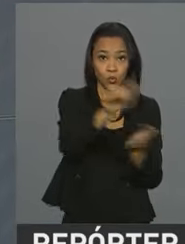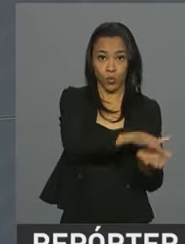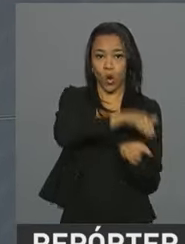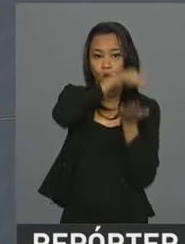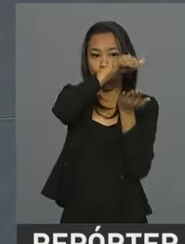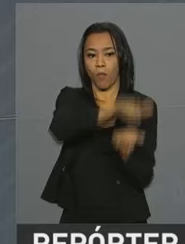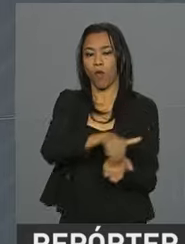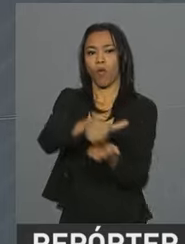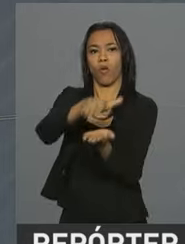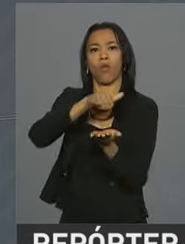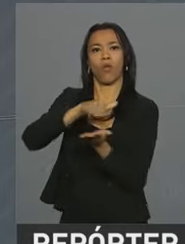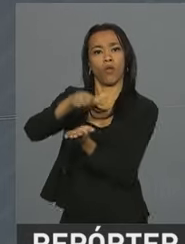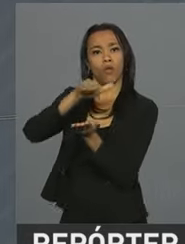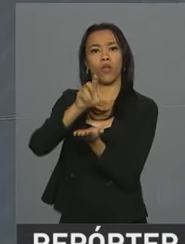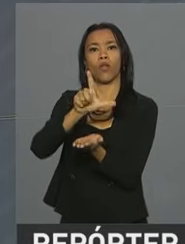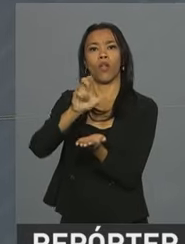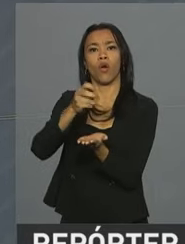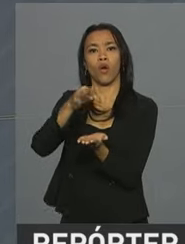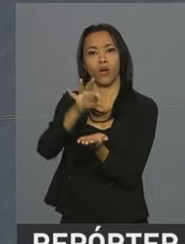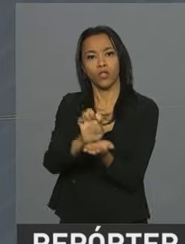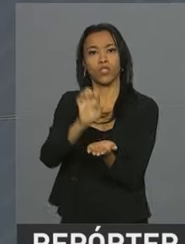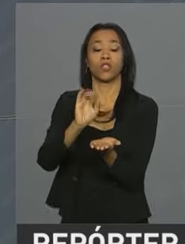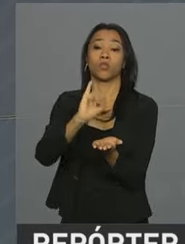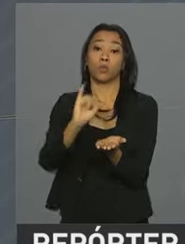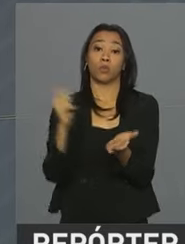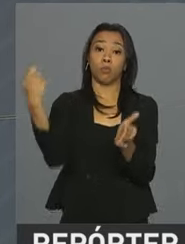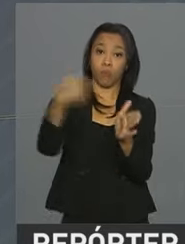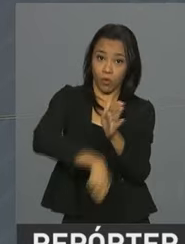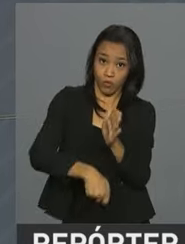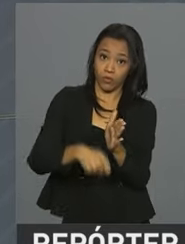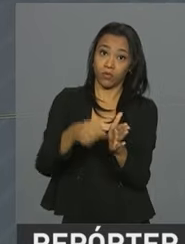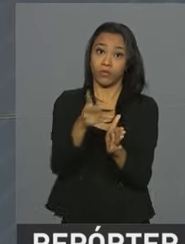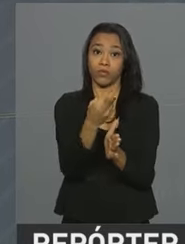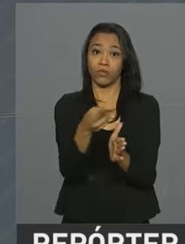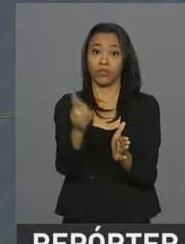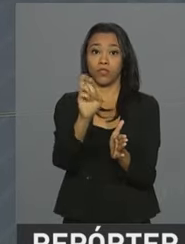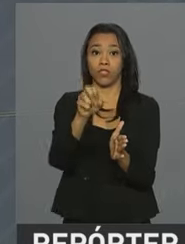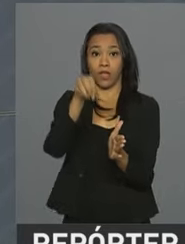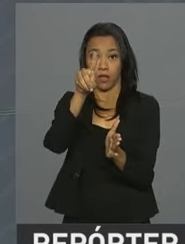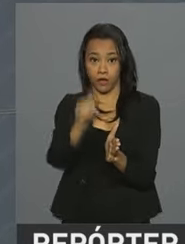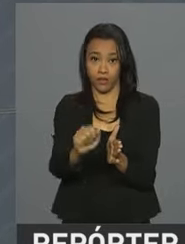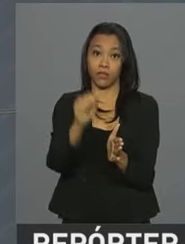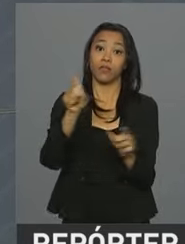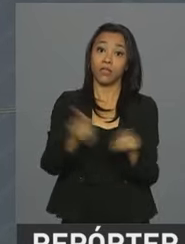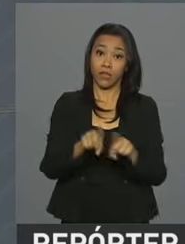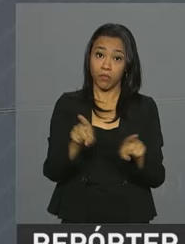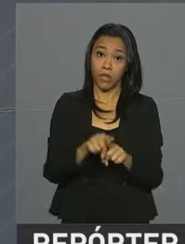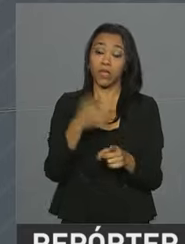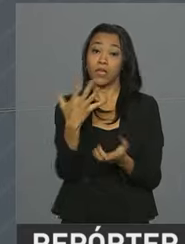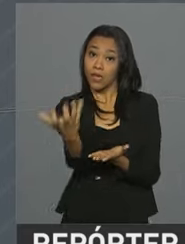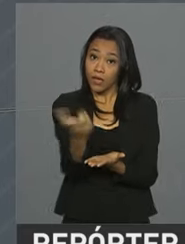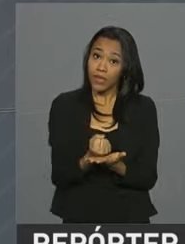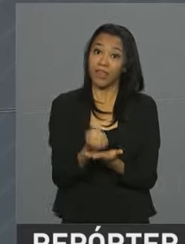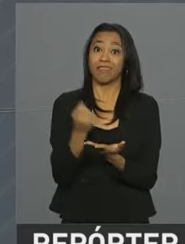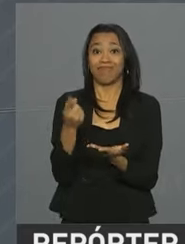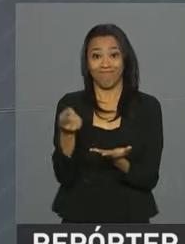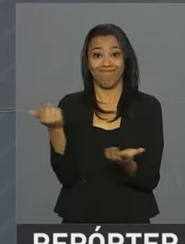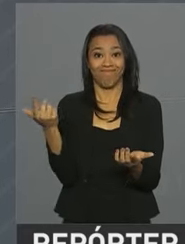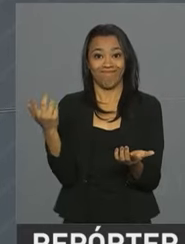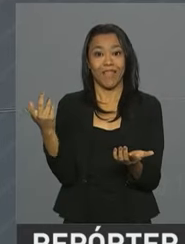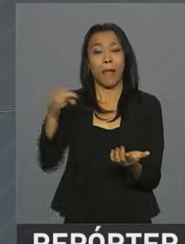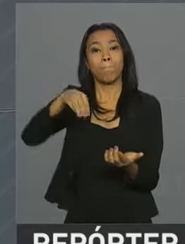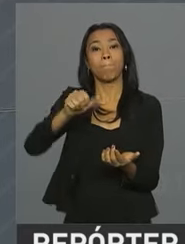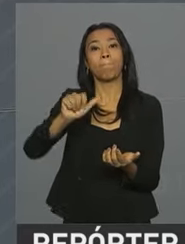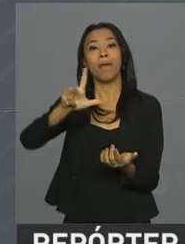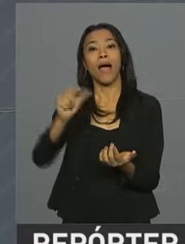1,5 milhão e meio de contribuintes estão incluídos nessa etapa vão ser liberadas também restituições de quem caiu na malha fina entre